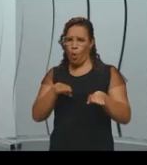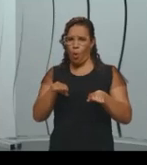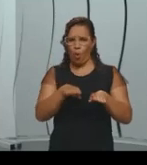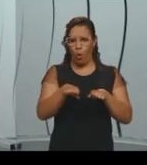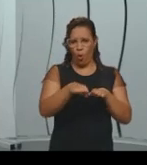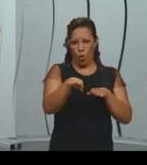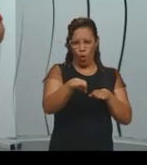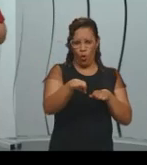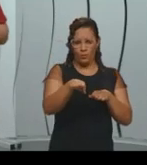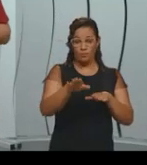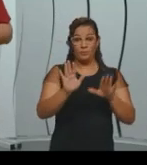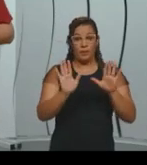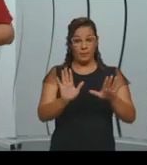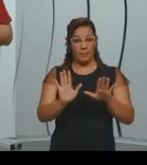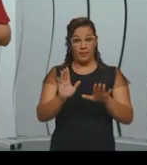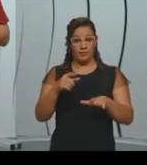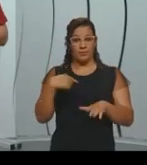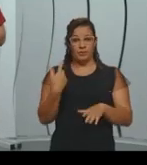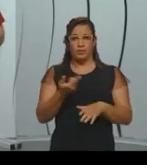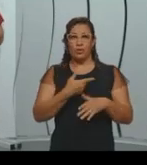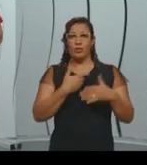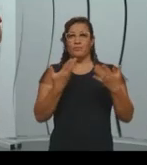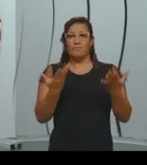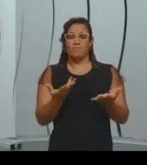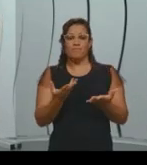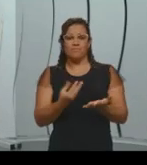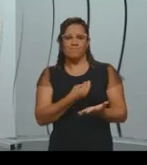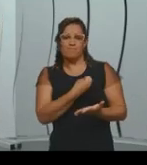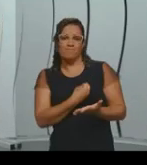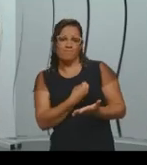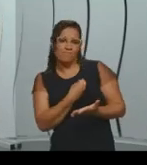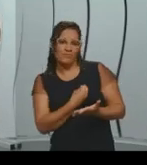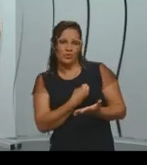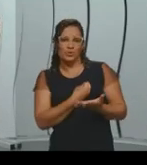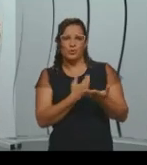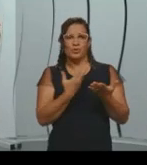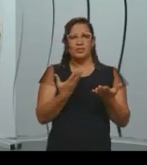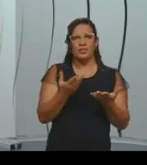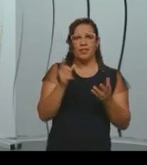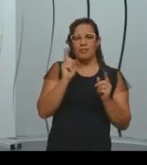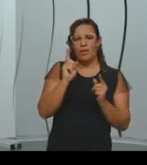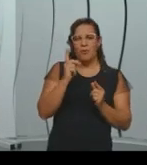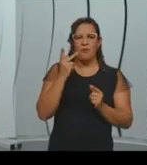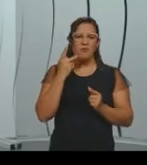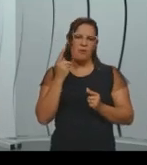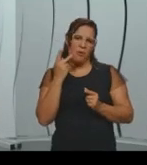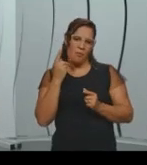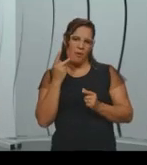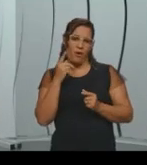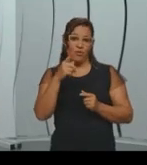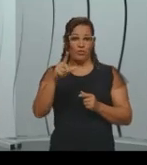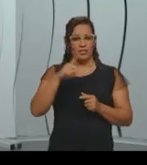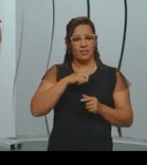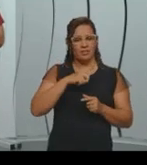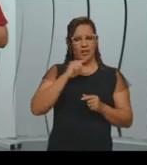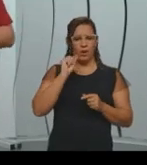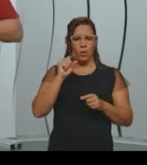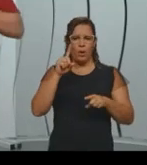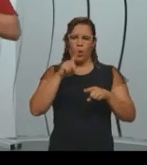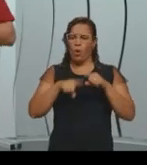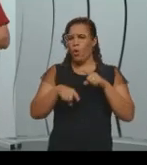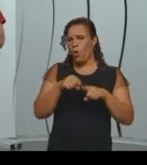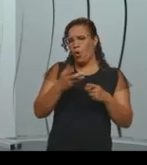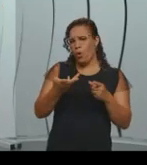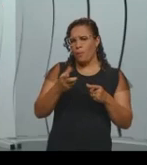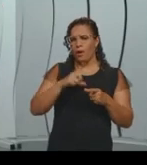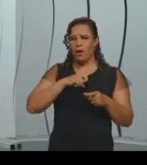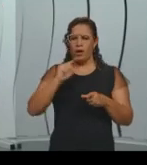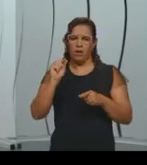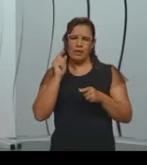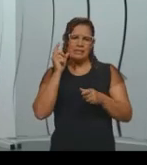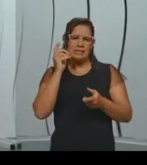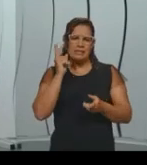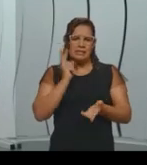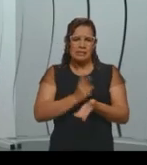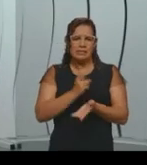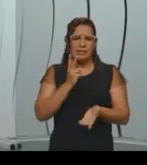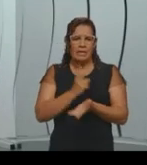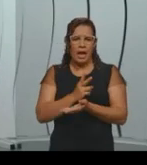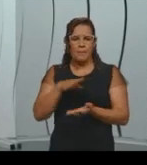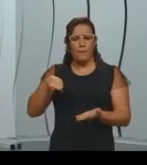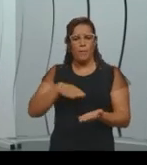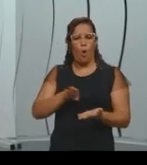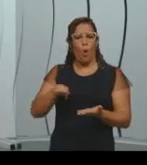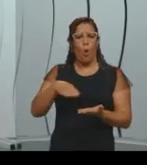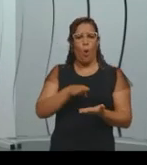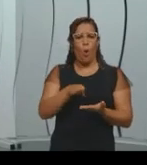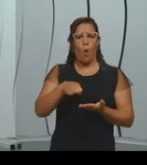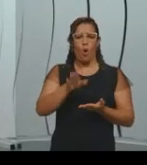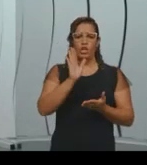que na prática, é uma situação que não é tão comum você ter um objeto se movimentando sempre com a mesma